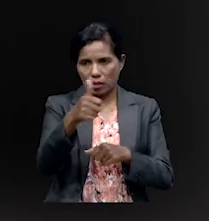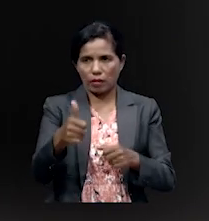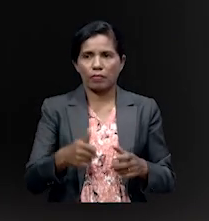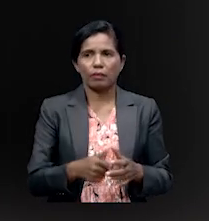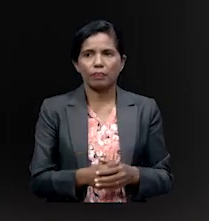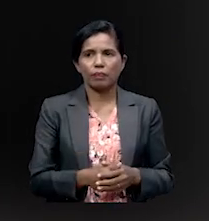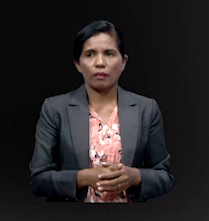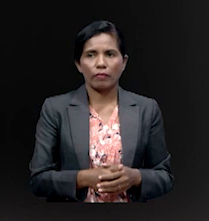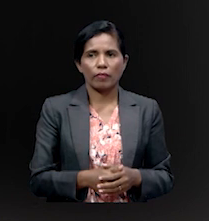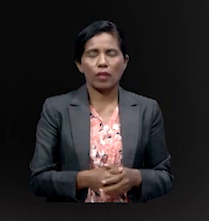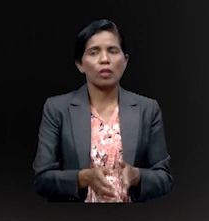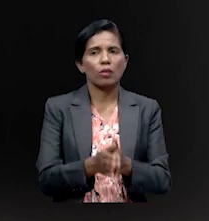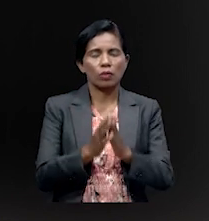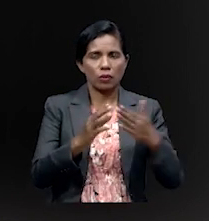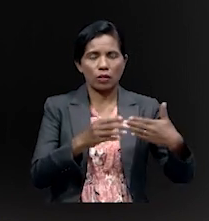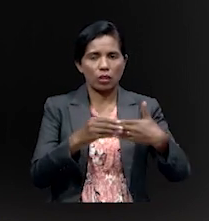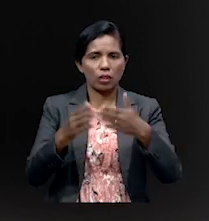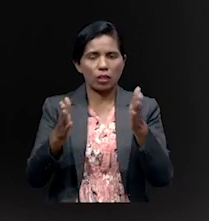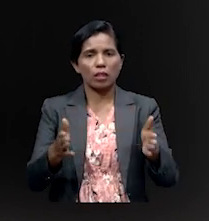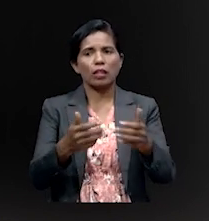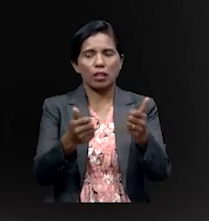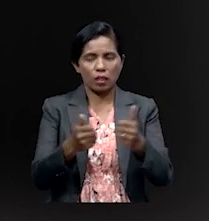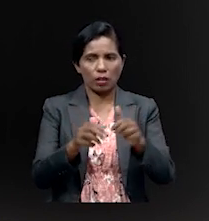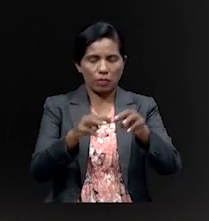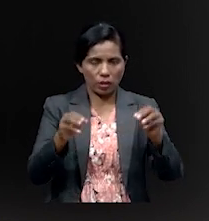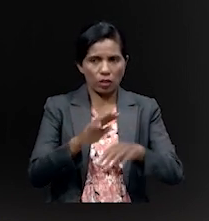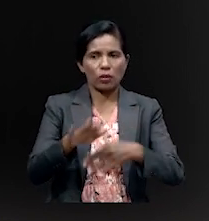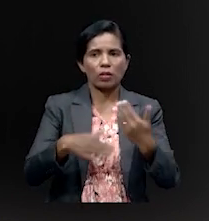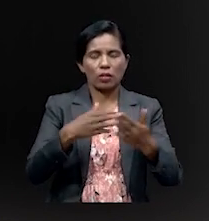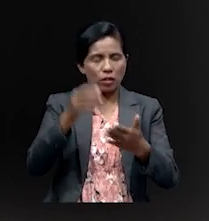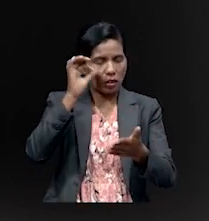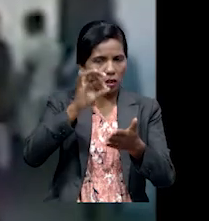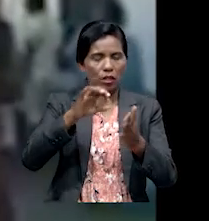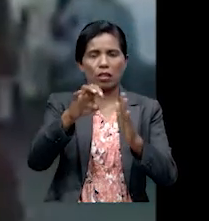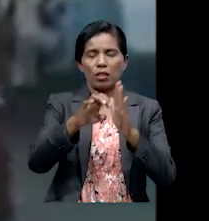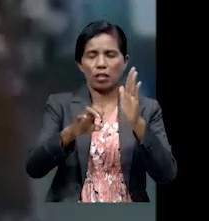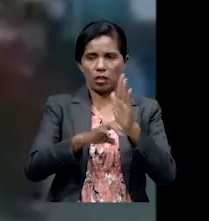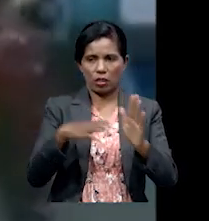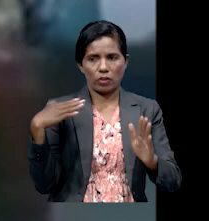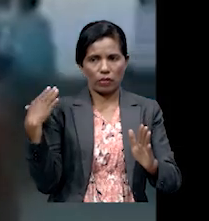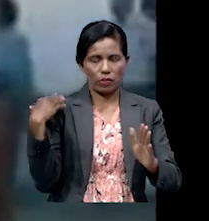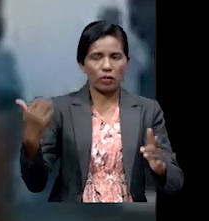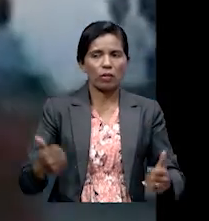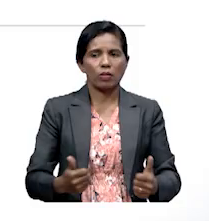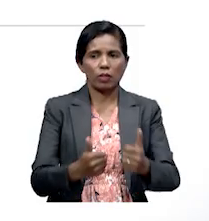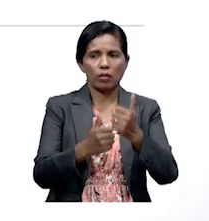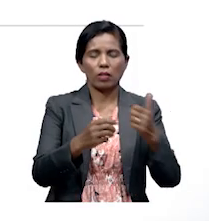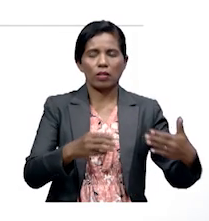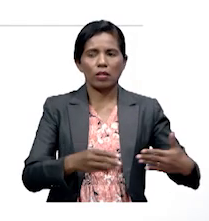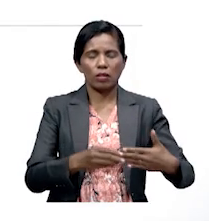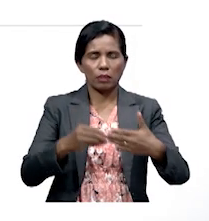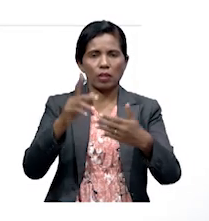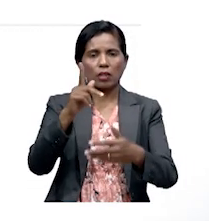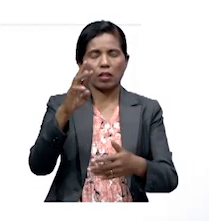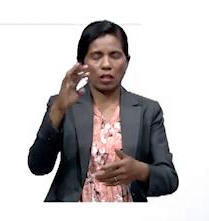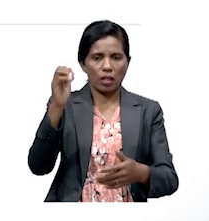Julião da Silva, justo líder arte marciais no arte rituais, nomo secretário de Estado, Juventude no Desporto, Liliu Kram, a